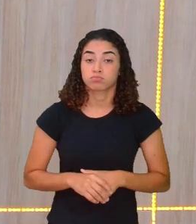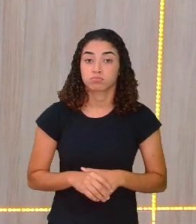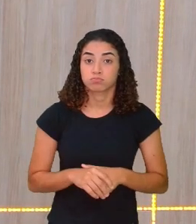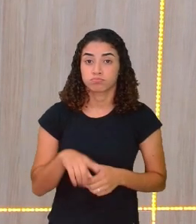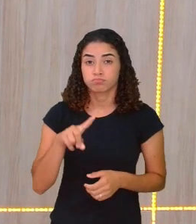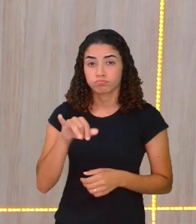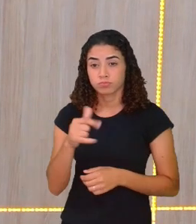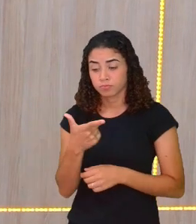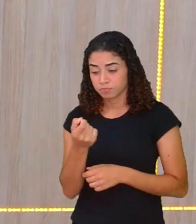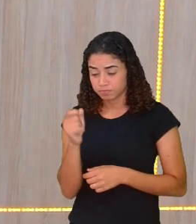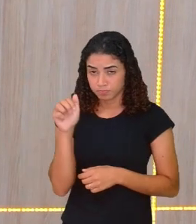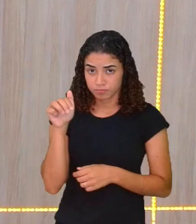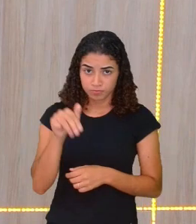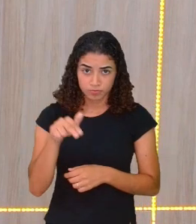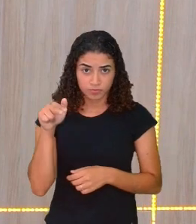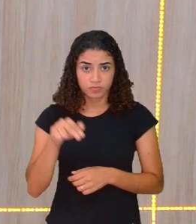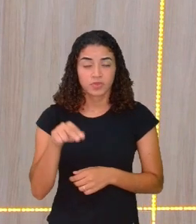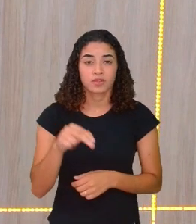20 de novembro de